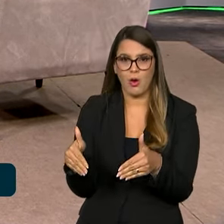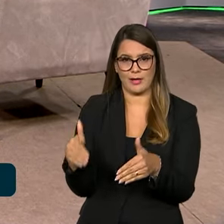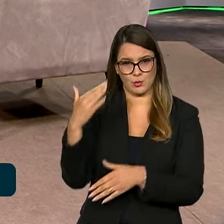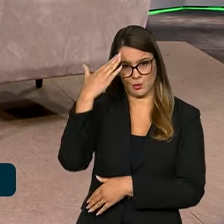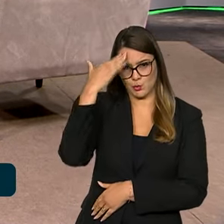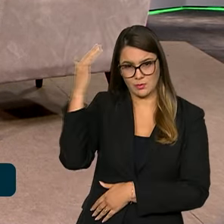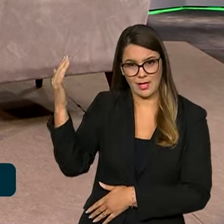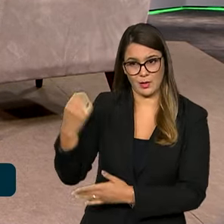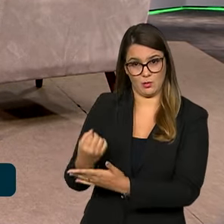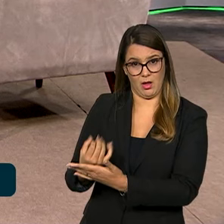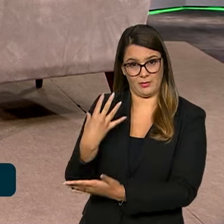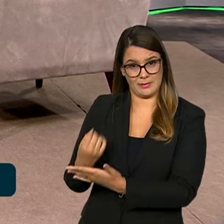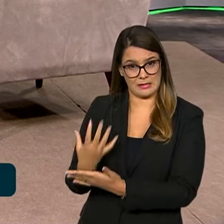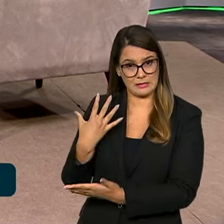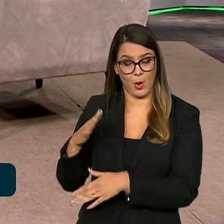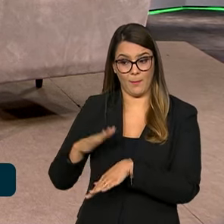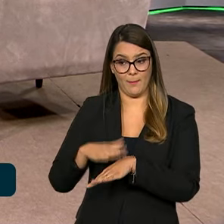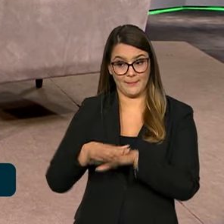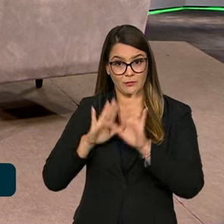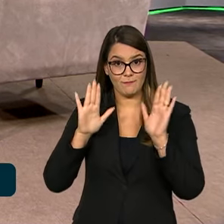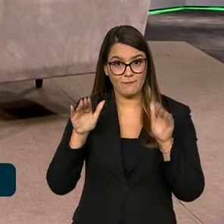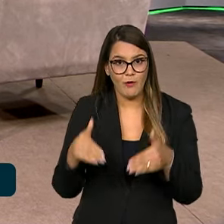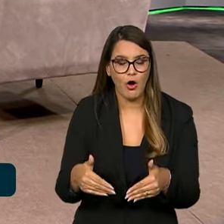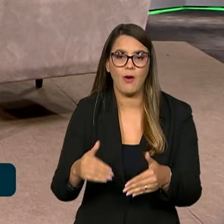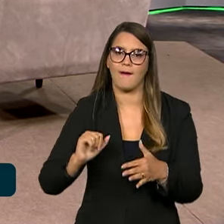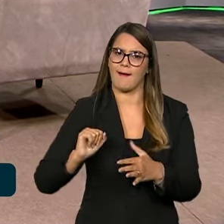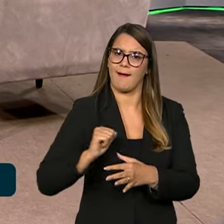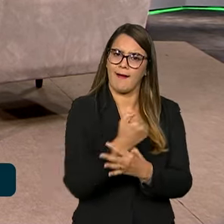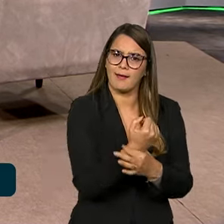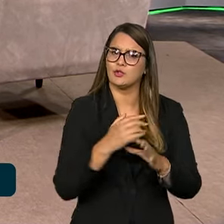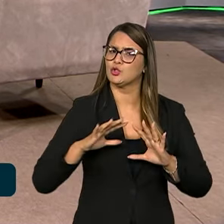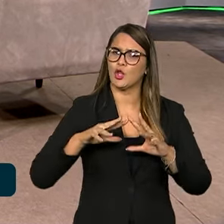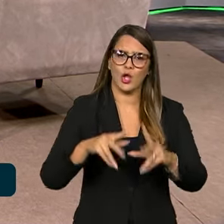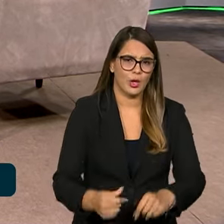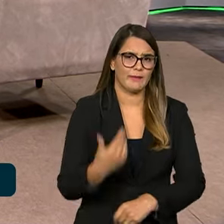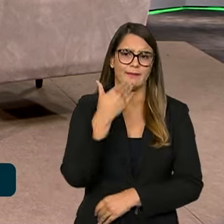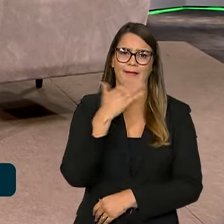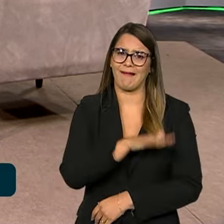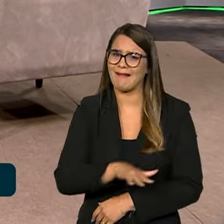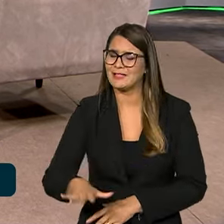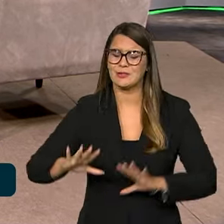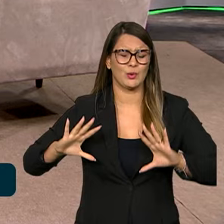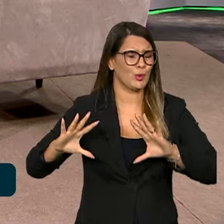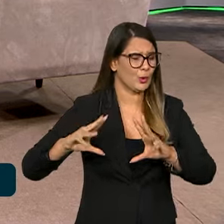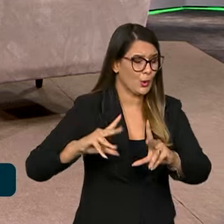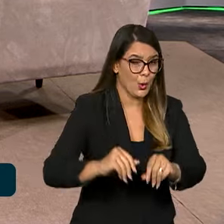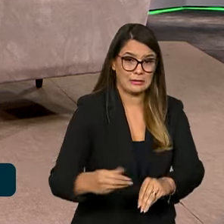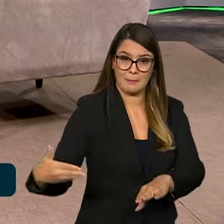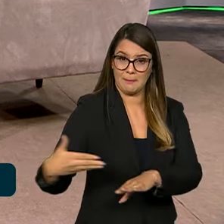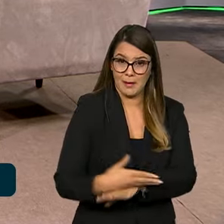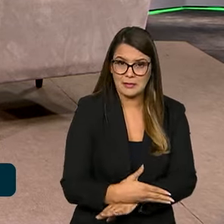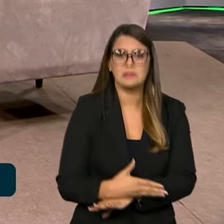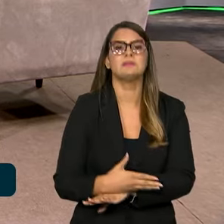sucesso da alfabetização quando se foca na em garantir que todas as crianças nenhum a menos né Tenha